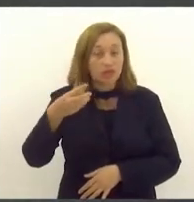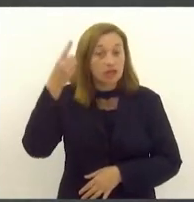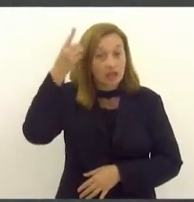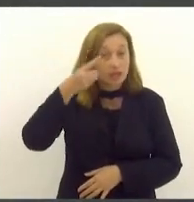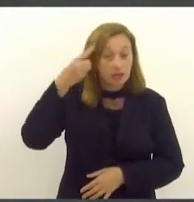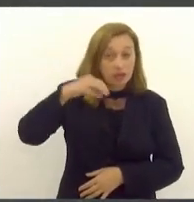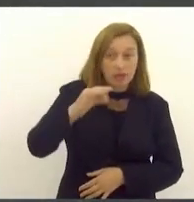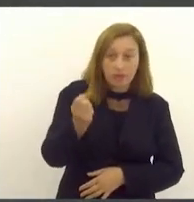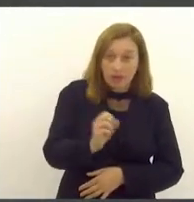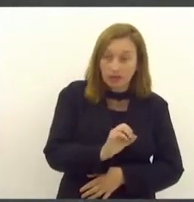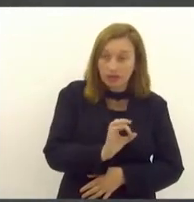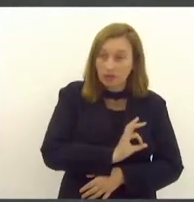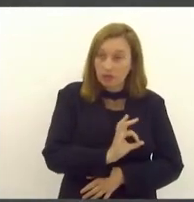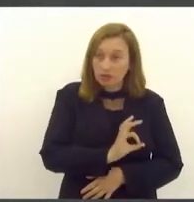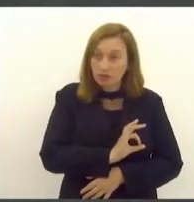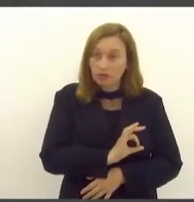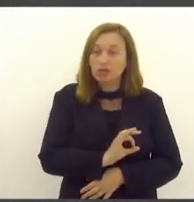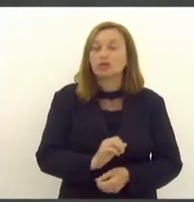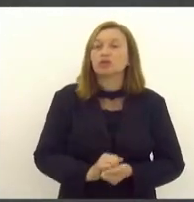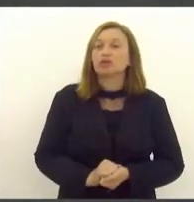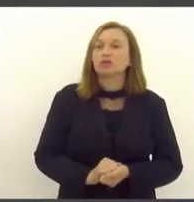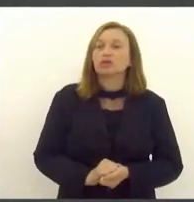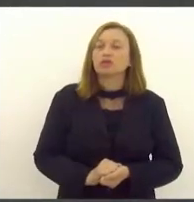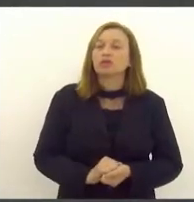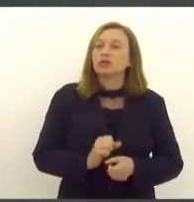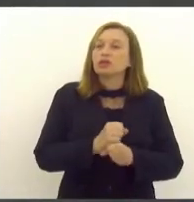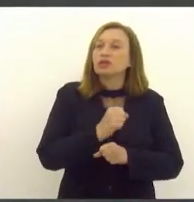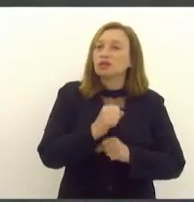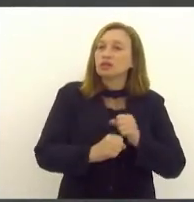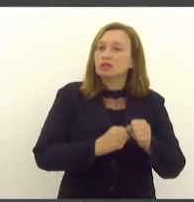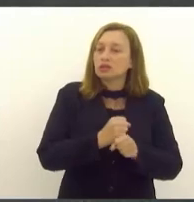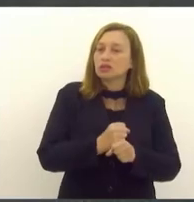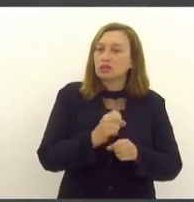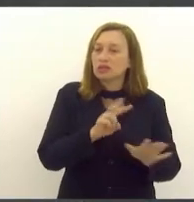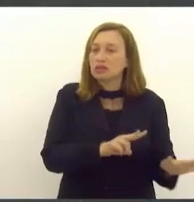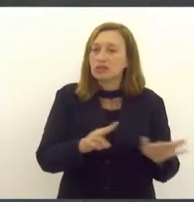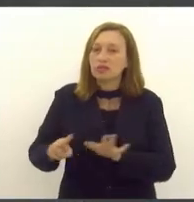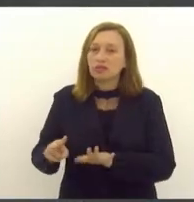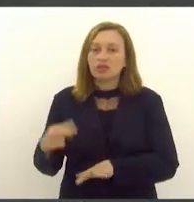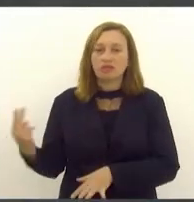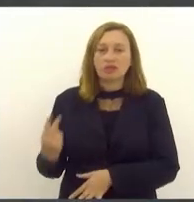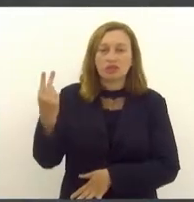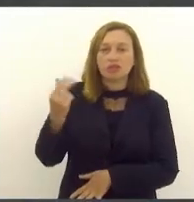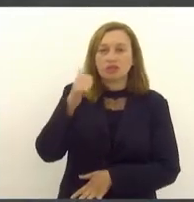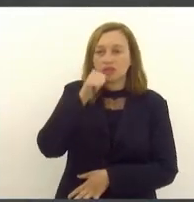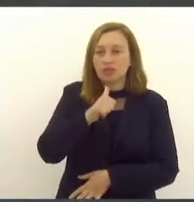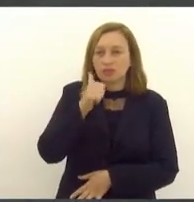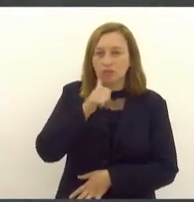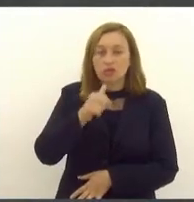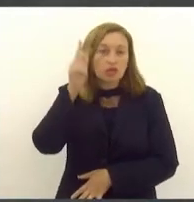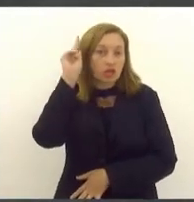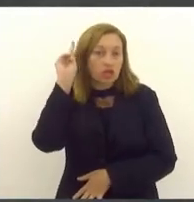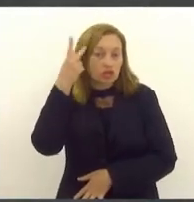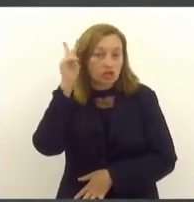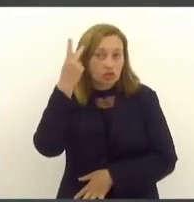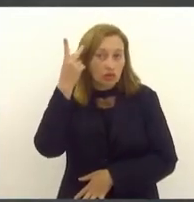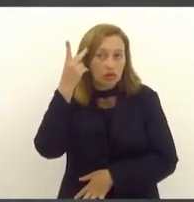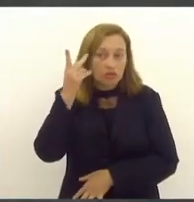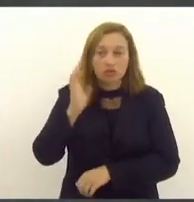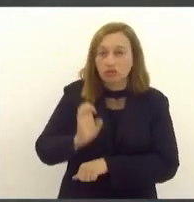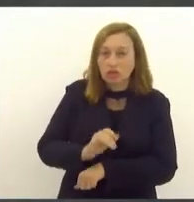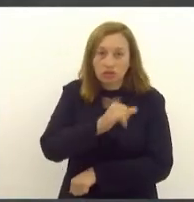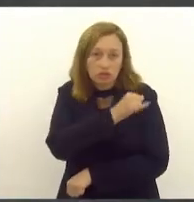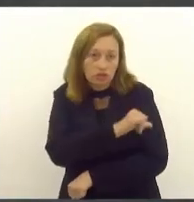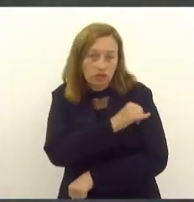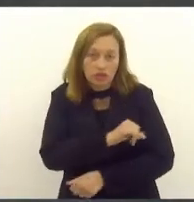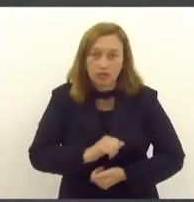que institui a realização em caráter anual da semana de valorização das mulheres que fizeram história no âmbito do Estado